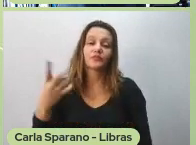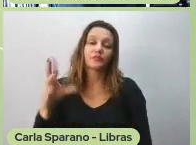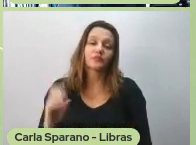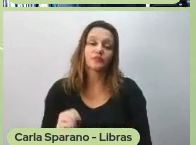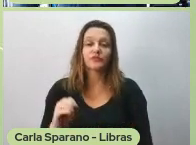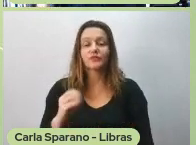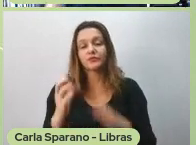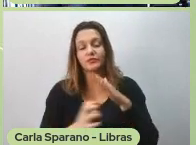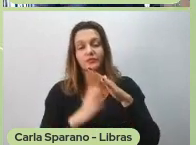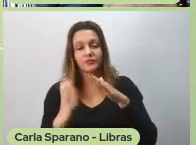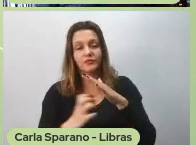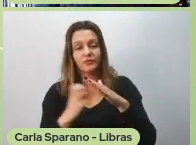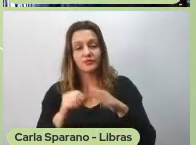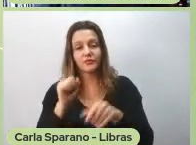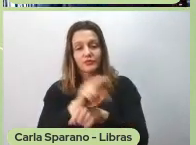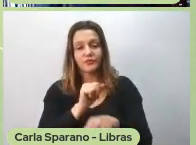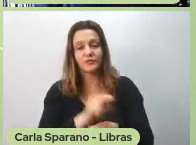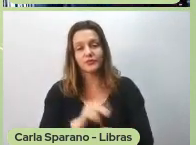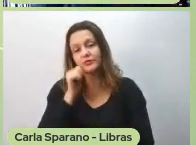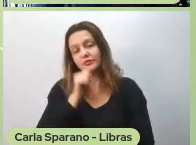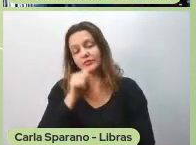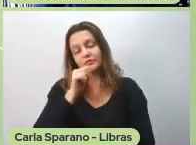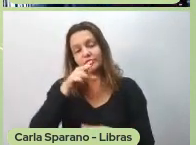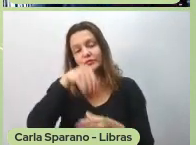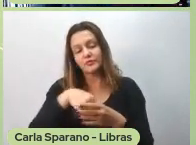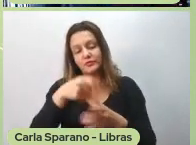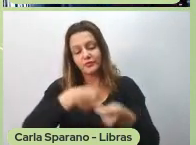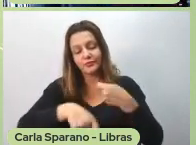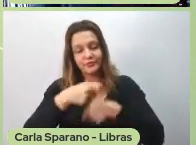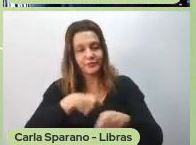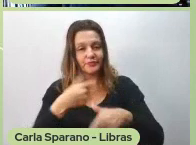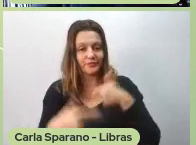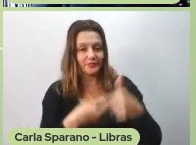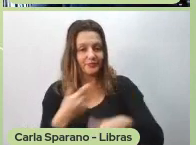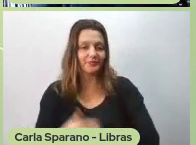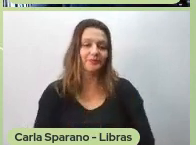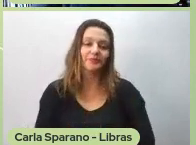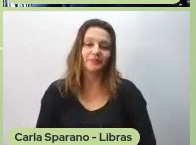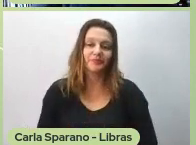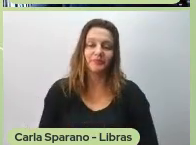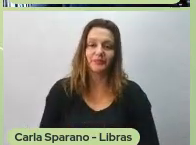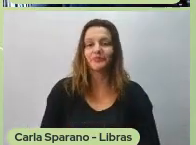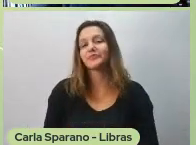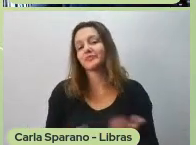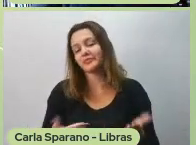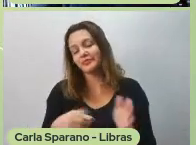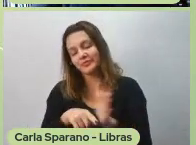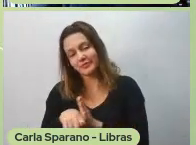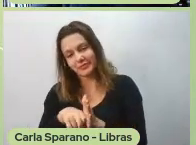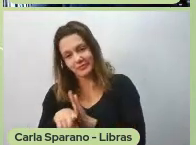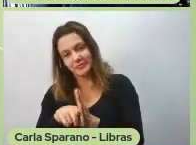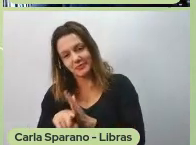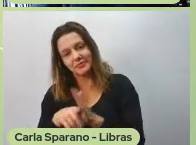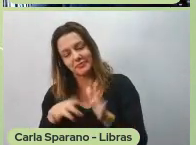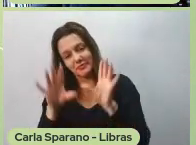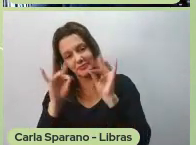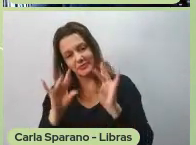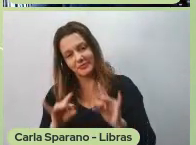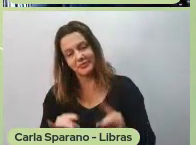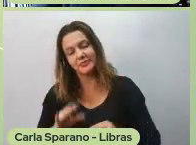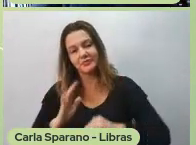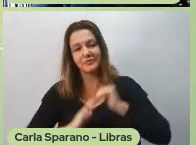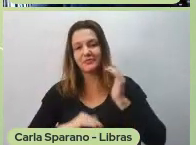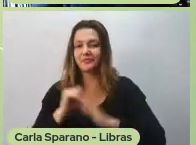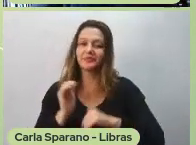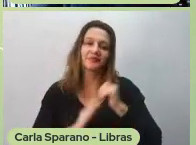mulheres no mercado de trabalho. Bom, vou te voltar a palavra e a gente vai explorando um pouquinho mais, né, as práticas,